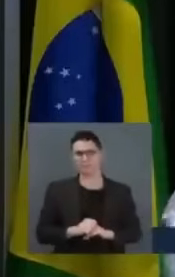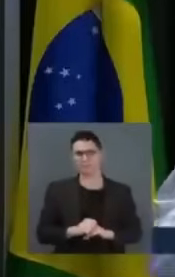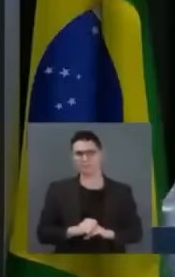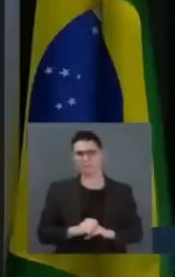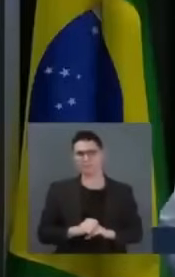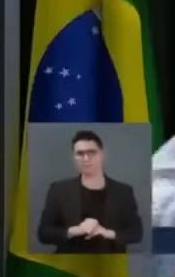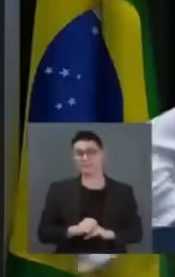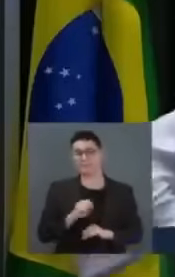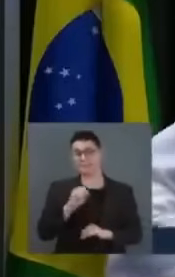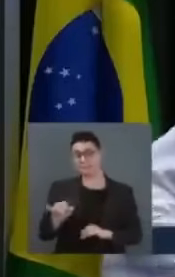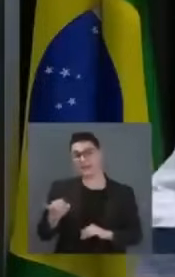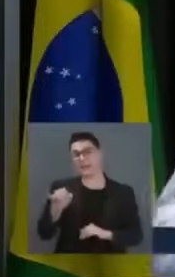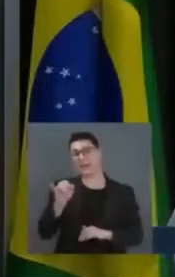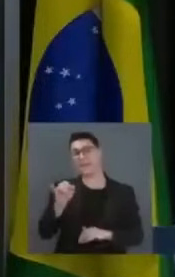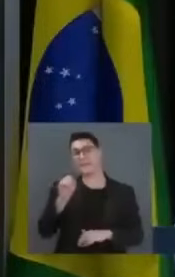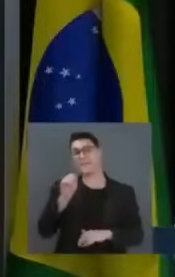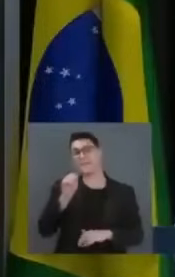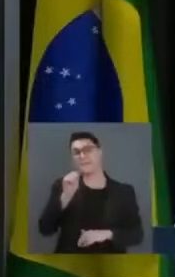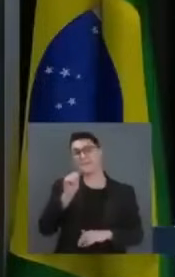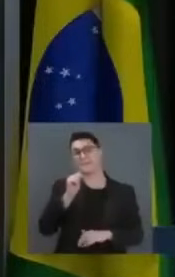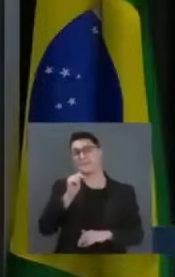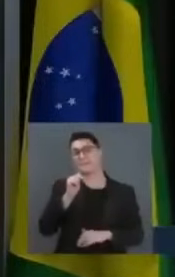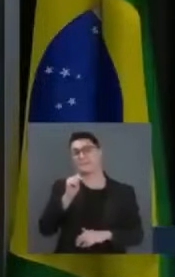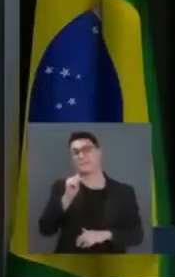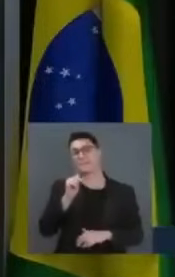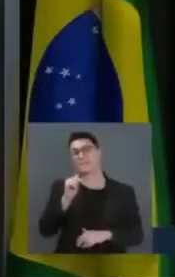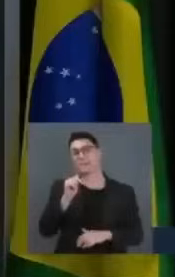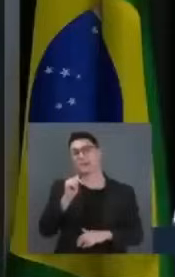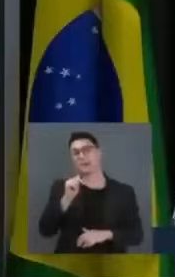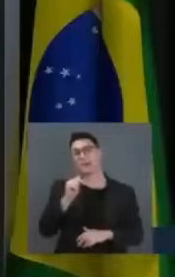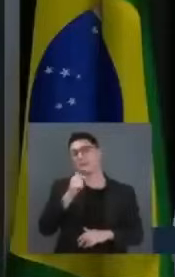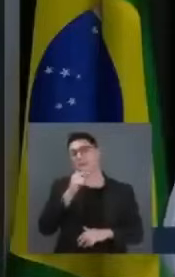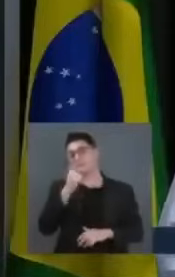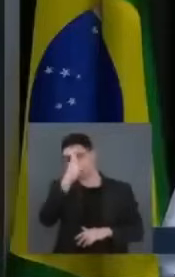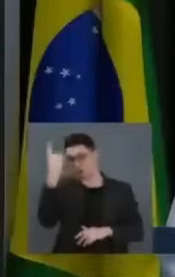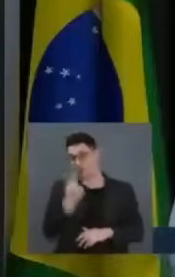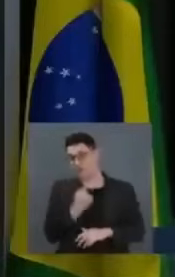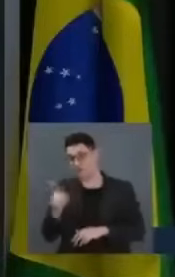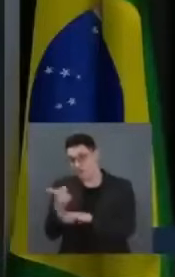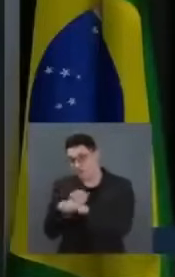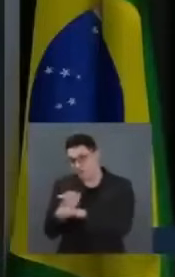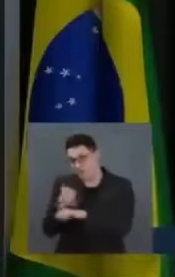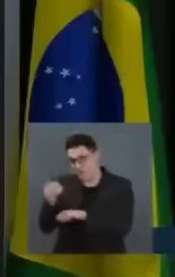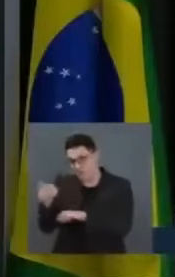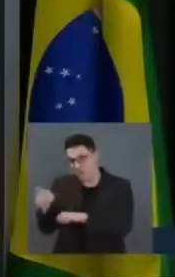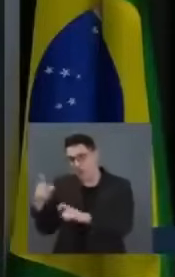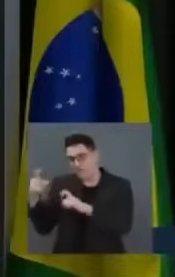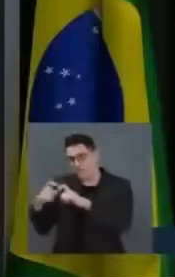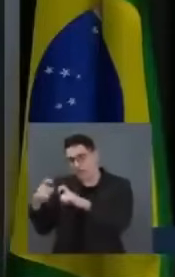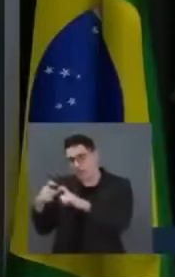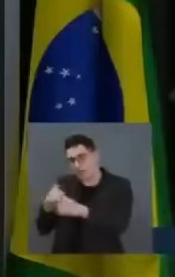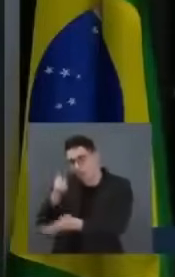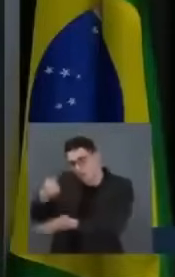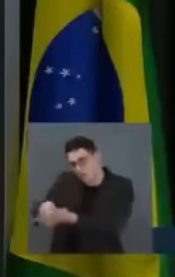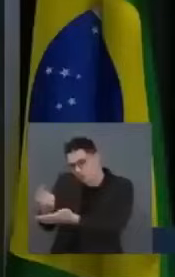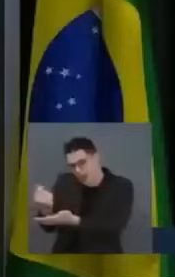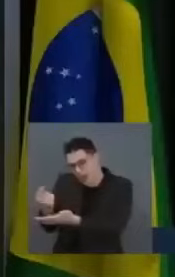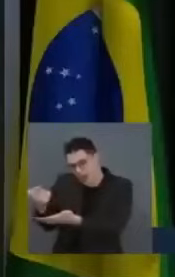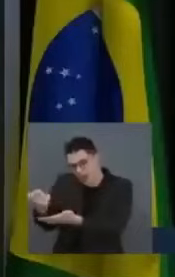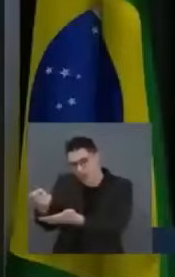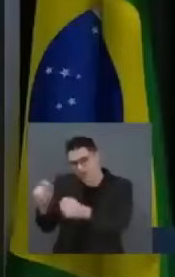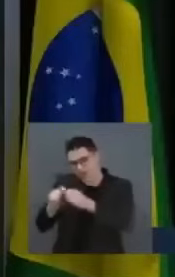para o genitor que vai atrás do médico que vai abortar, ele paga o aborto, mas ele não tem participação